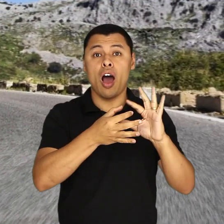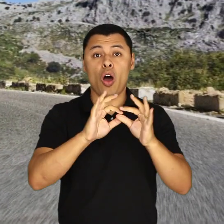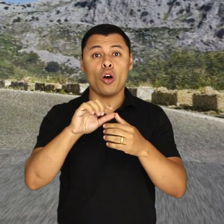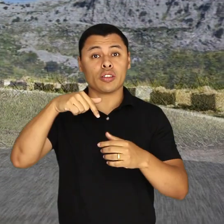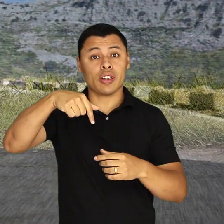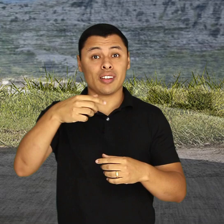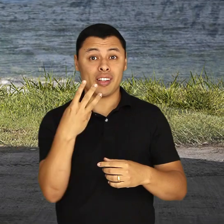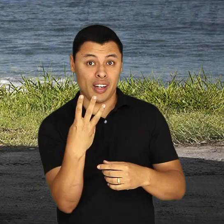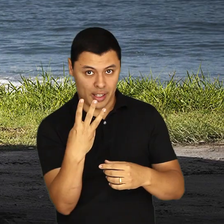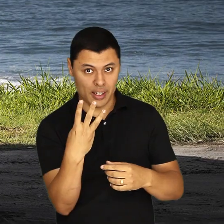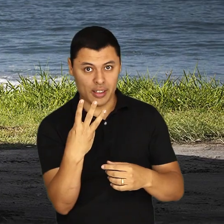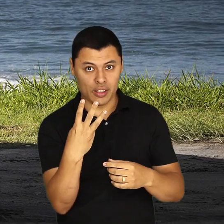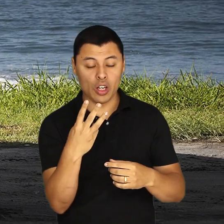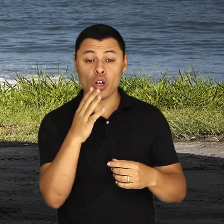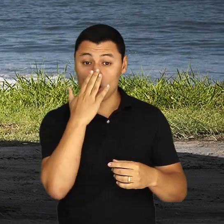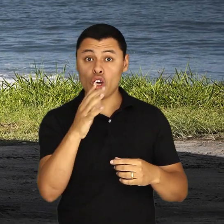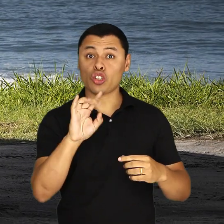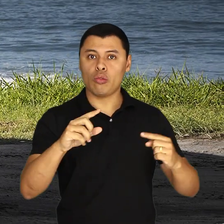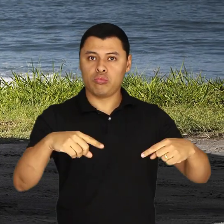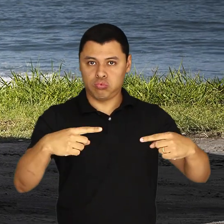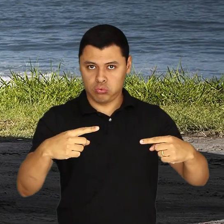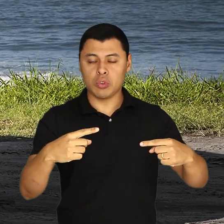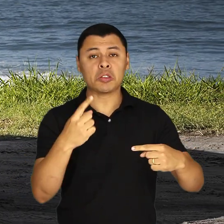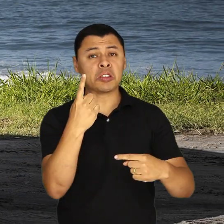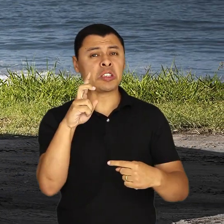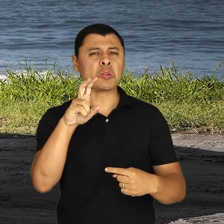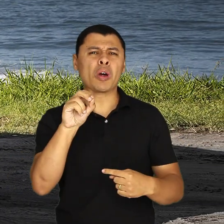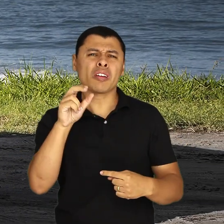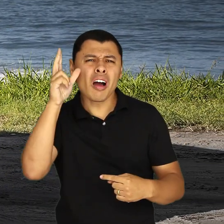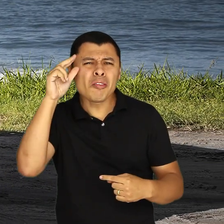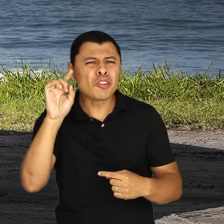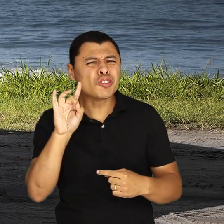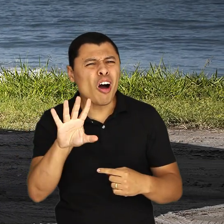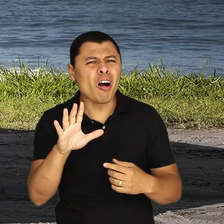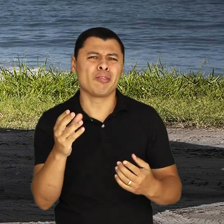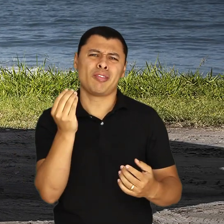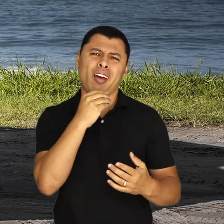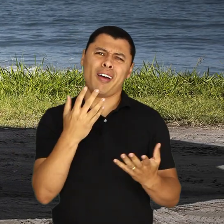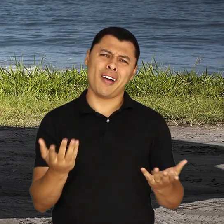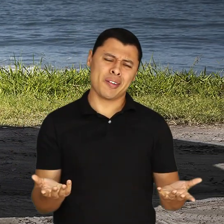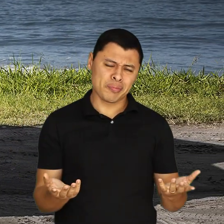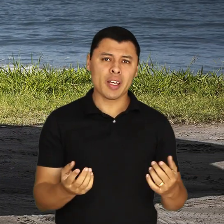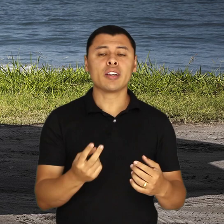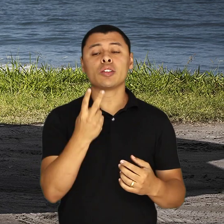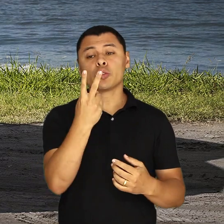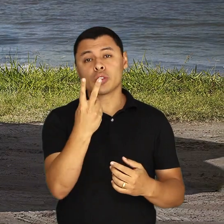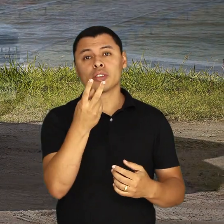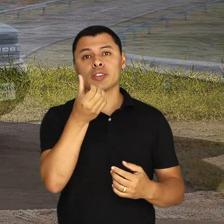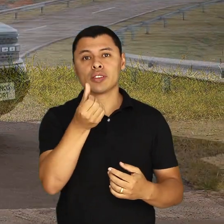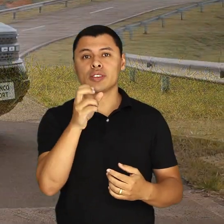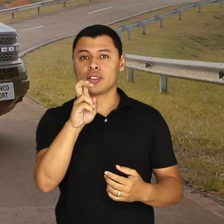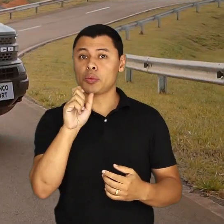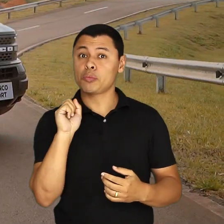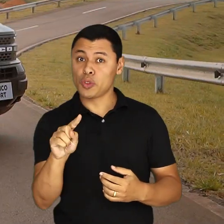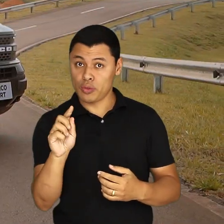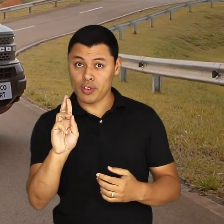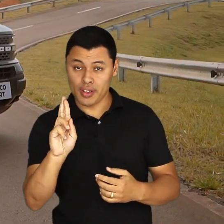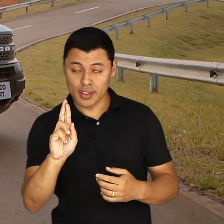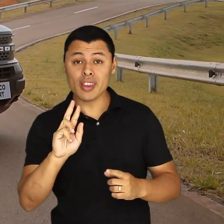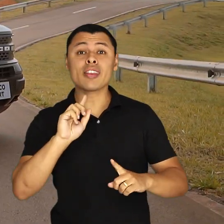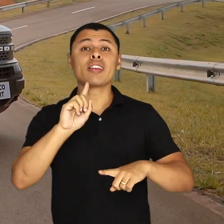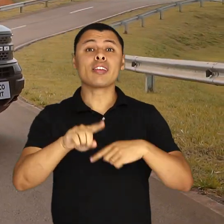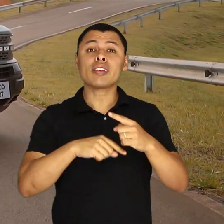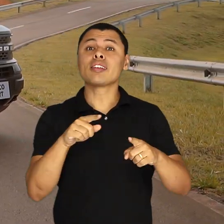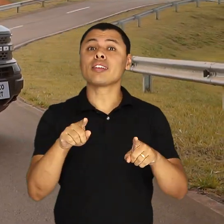Q3 Black Edition, tração dianteira só 1.4, 150 cavalos, Audi, vamos lá, hein? Vamos ser mais generosos, 265 mil